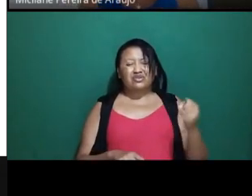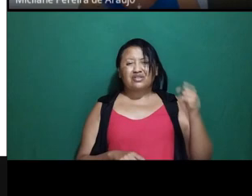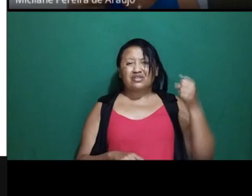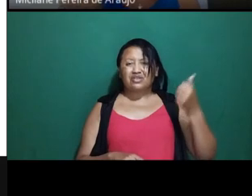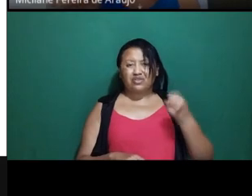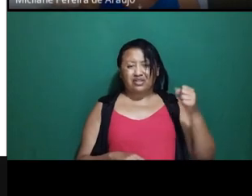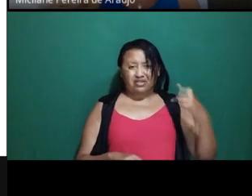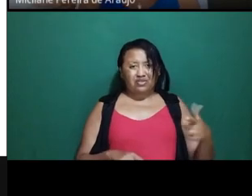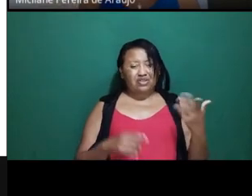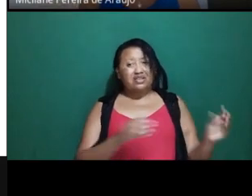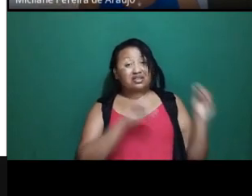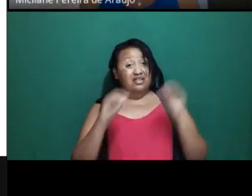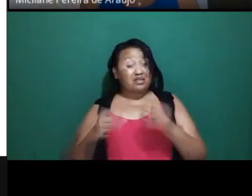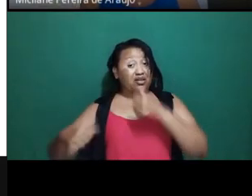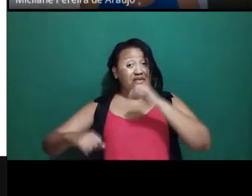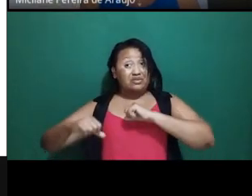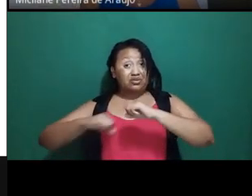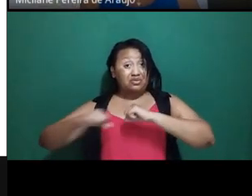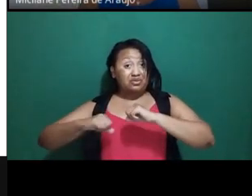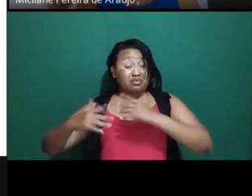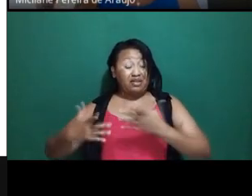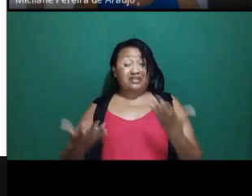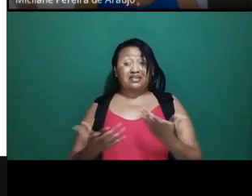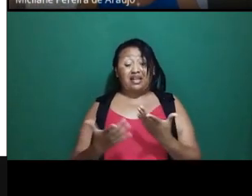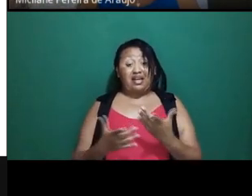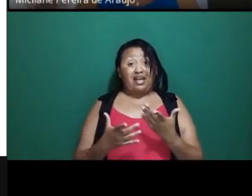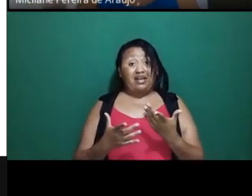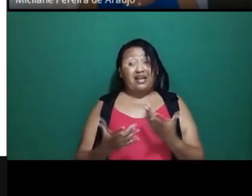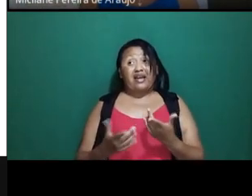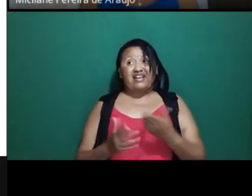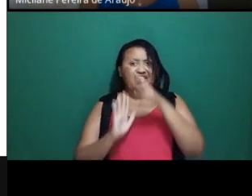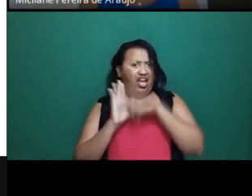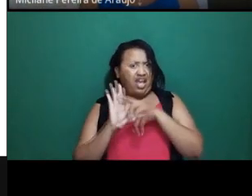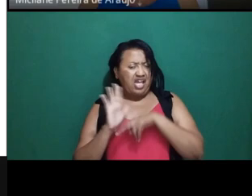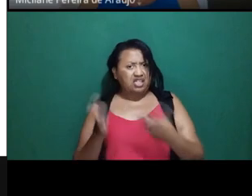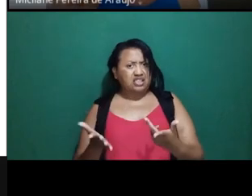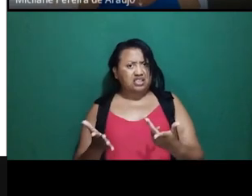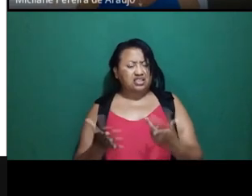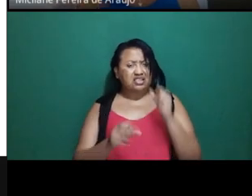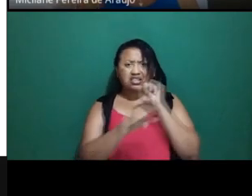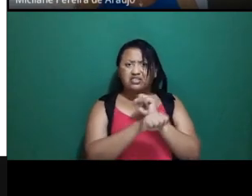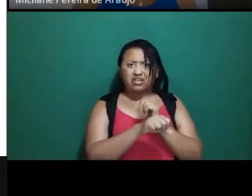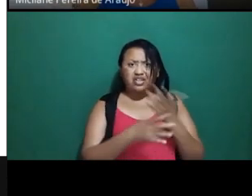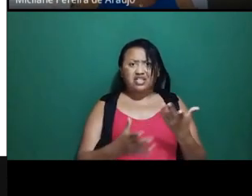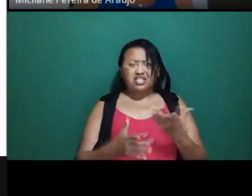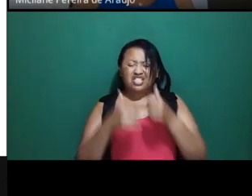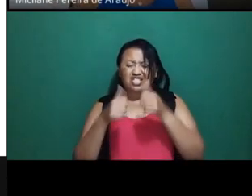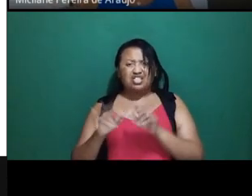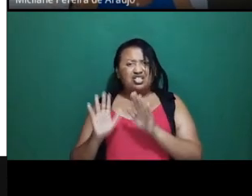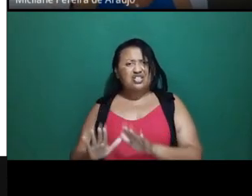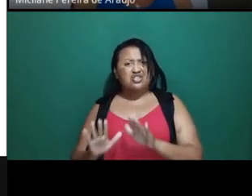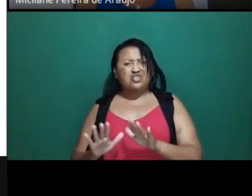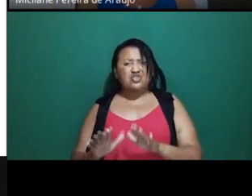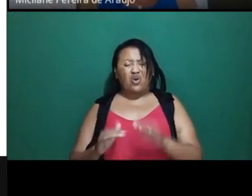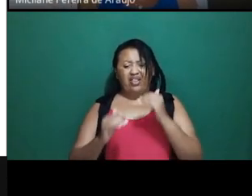o debate né o longo processo de regime de exploração colonial e de regime econômico escravo né que deixou Marcos Profundas